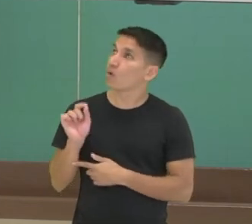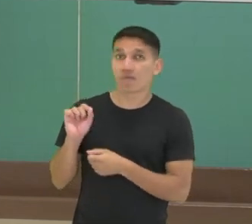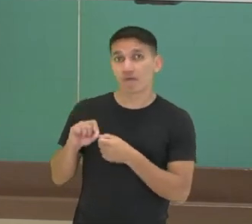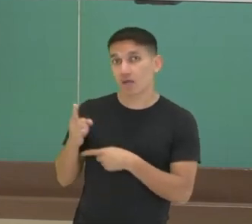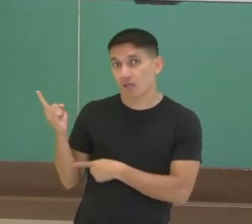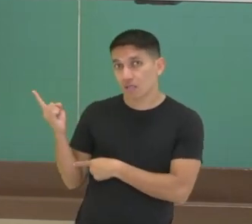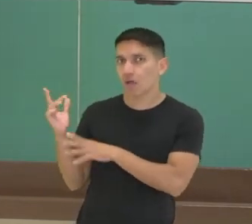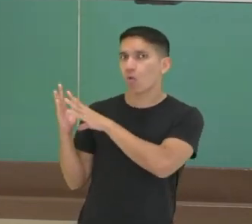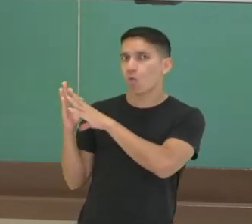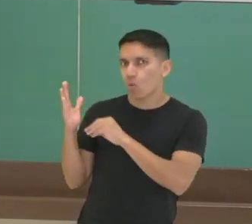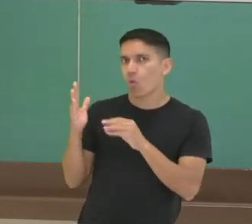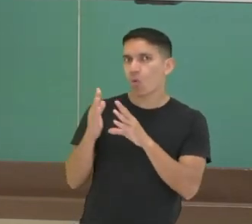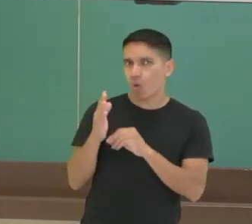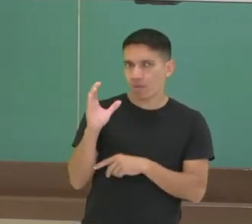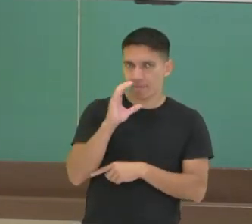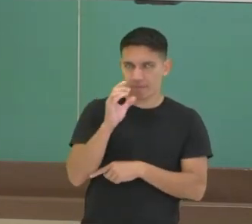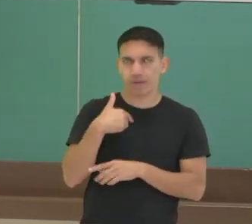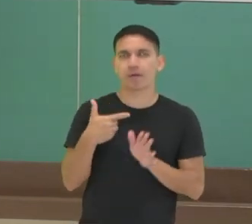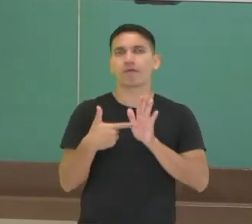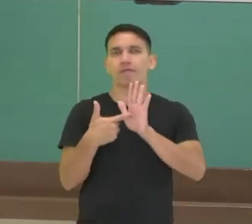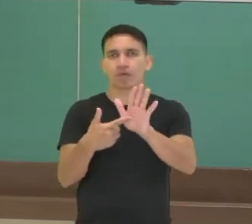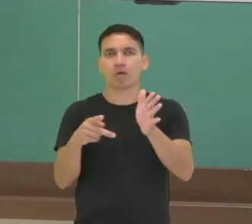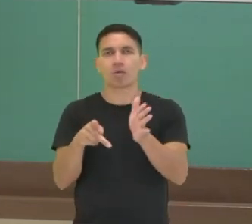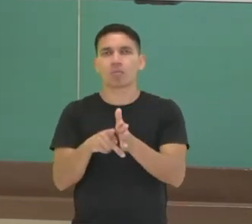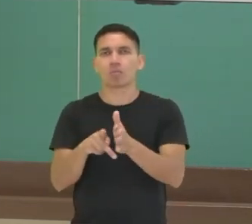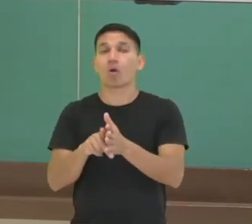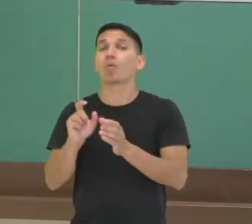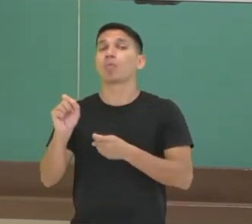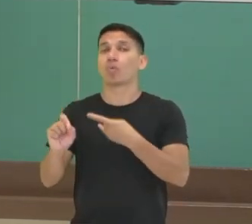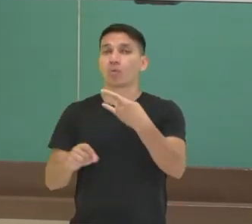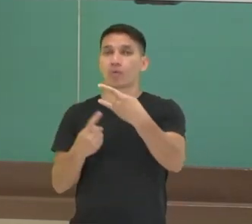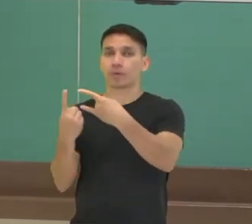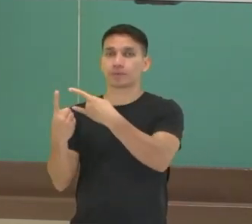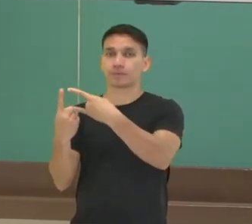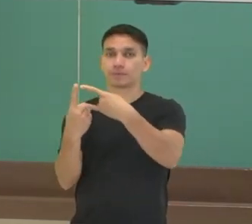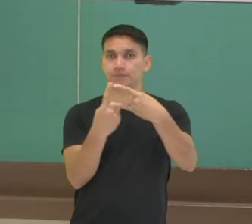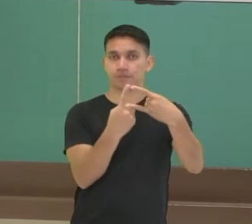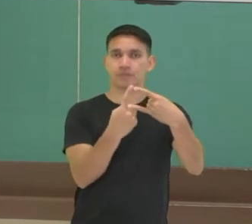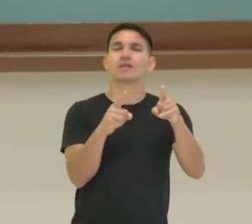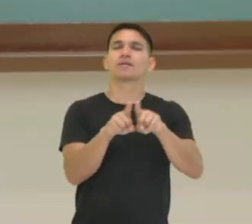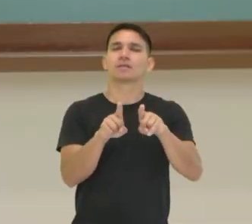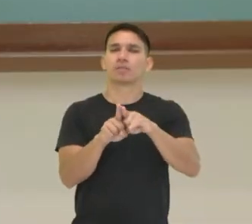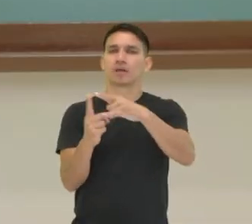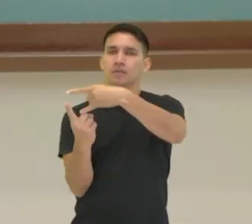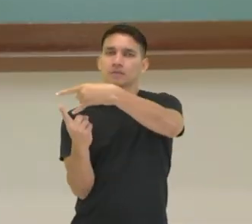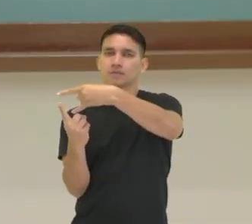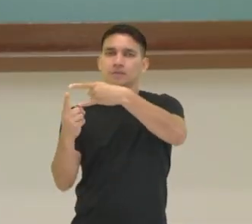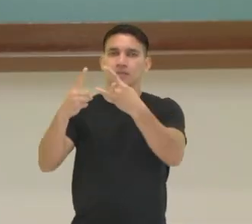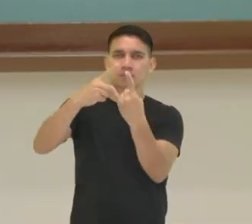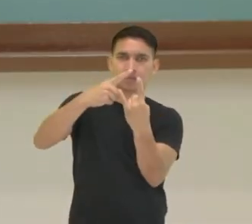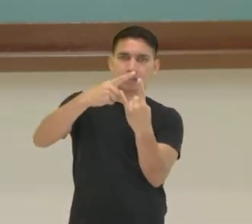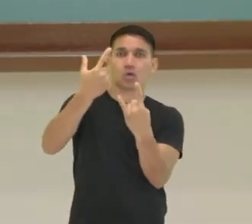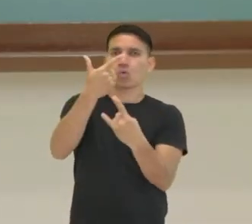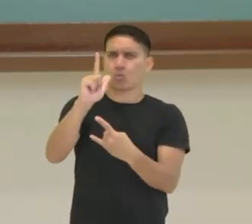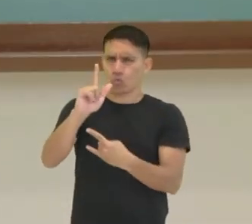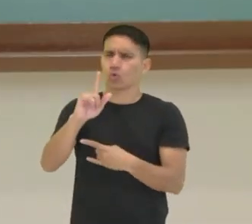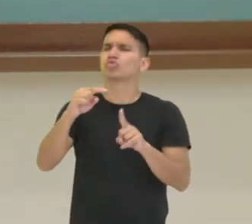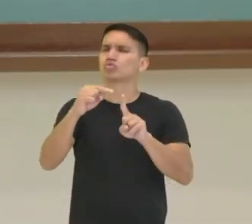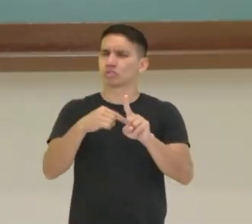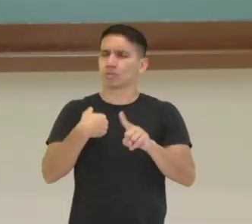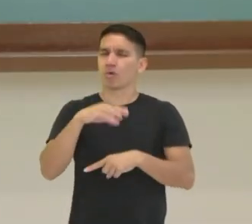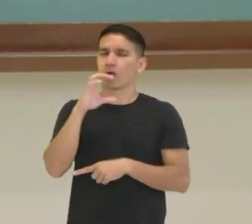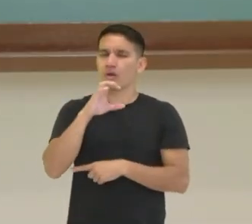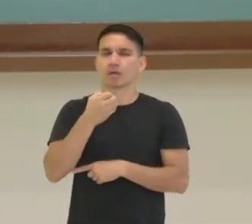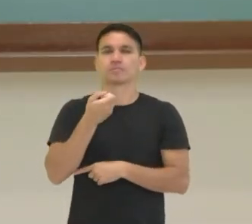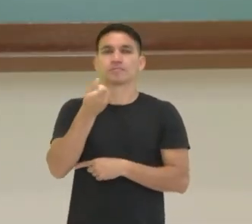anotar rapidinho o que eu falei. Trapézio retângulo e trapézio isósceles. Tem mais um tipo de trapézio que eu vou comentar bem